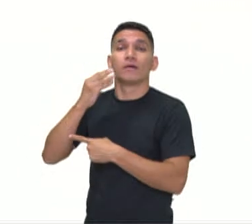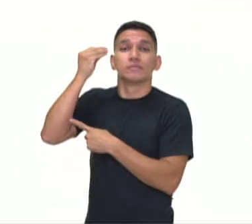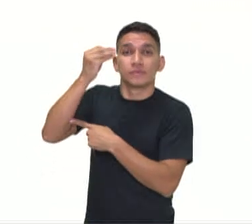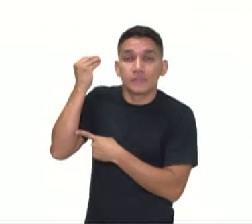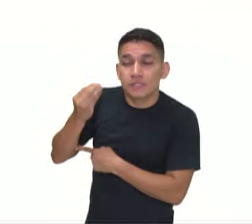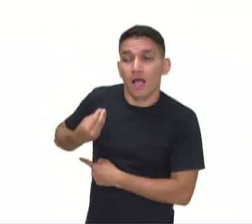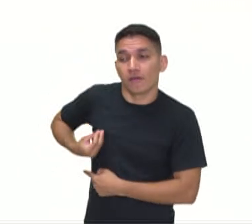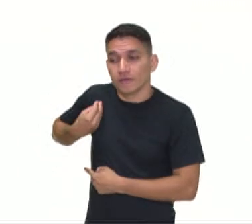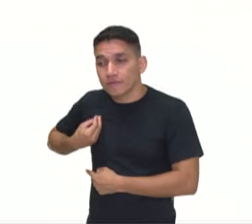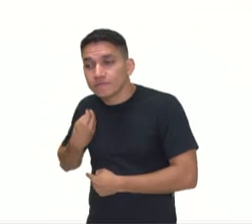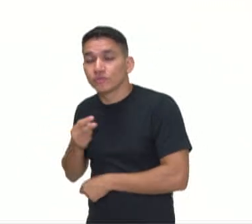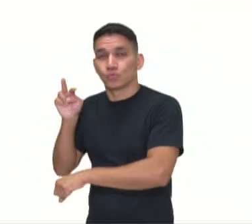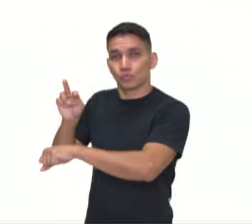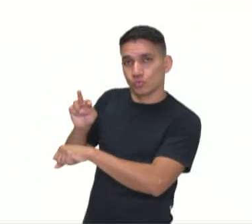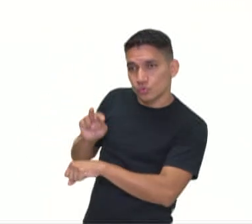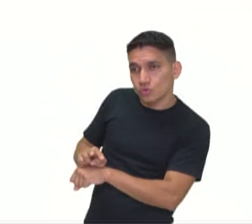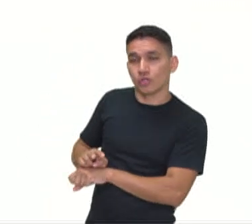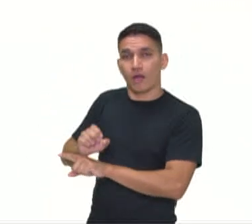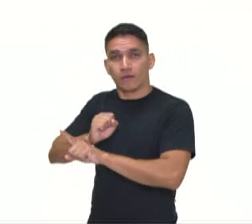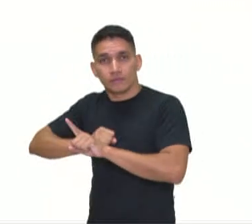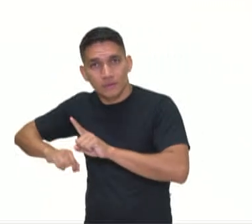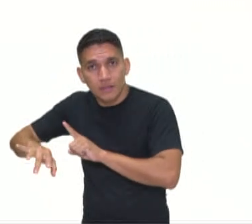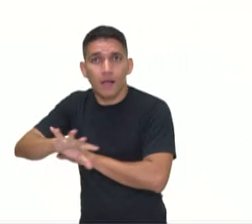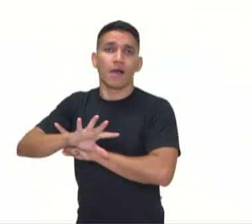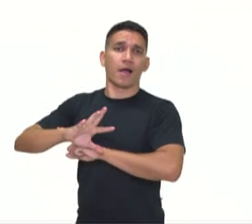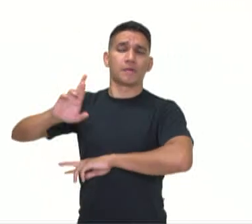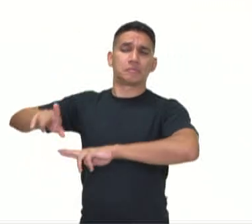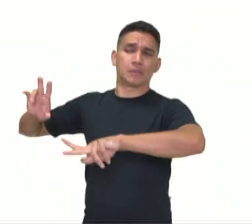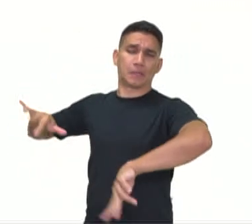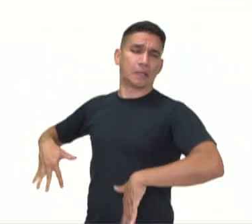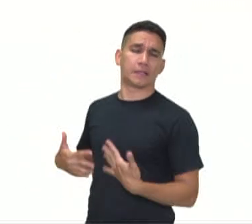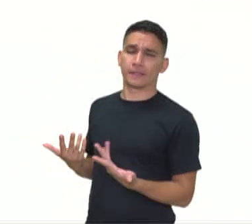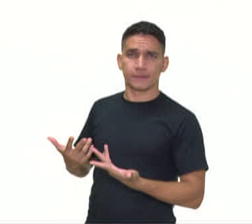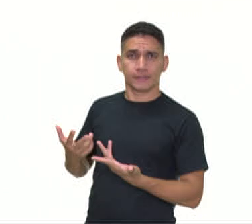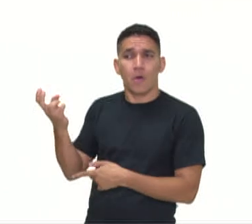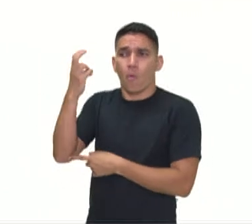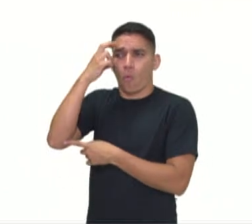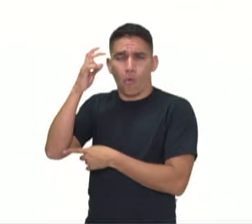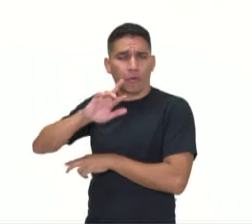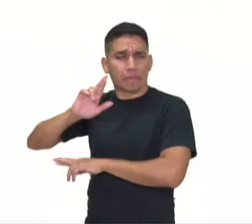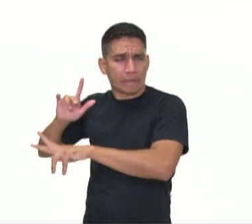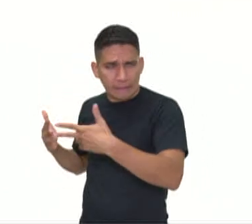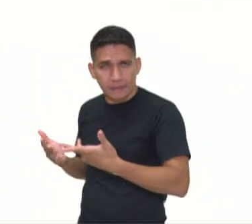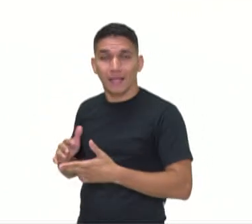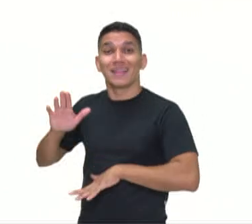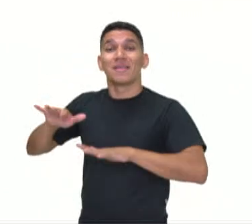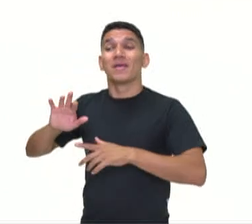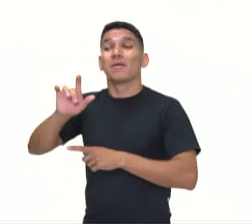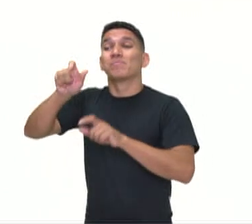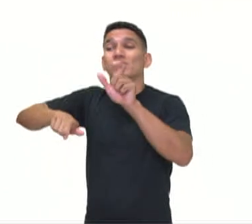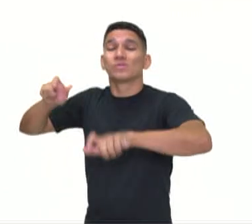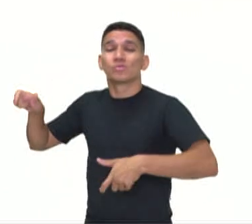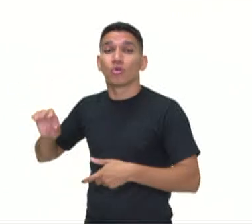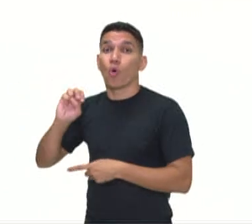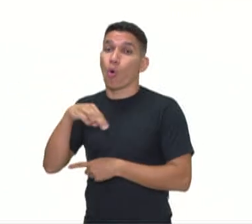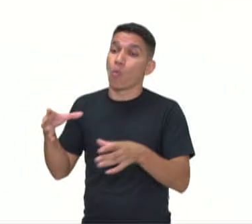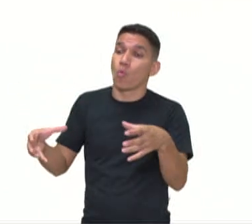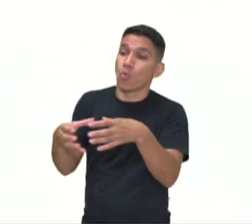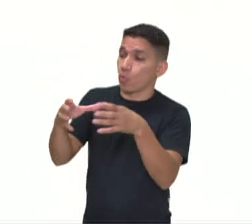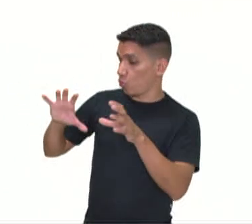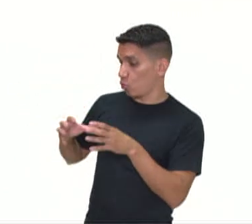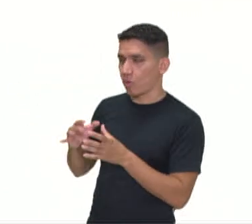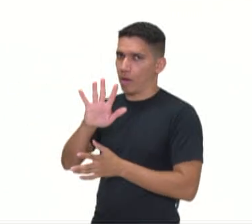projetos de vida, cultura, sociedade, etc. Ou seja, eles variam de sujeito para sujeito ou de grupo para grupo.